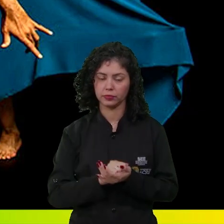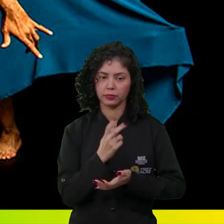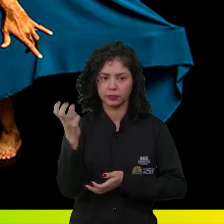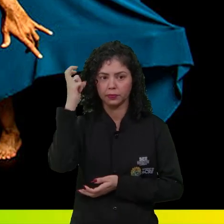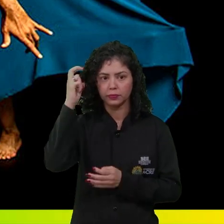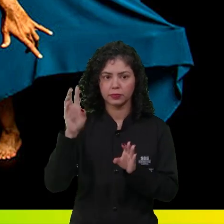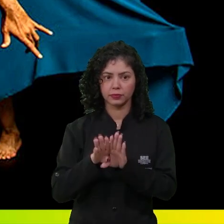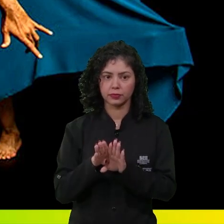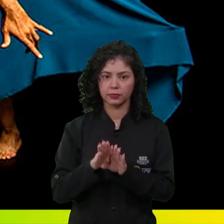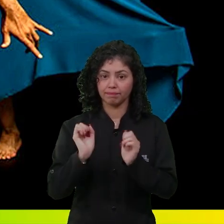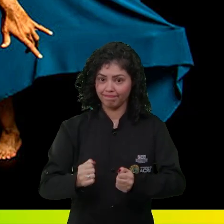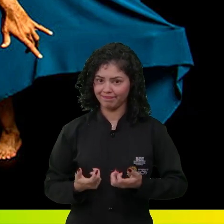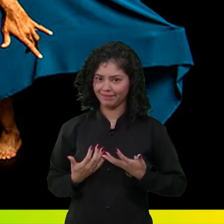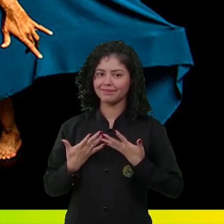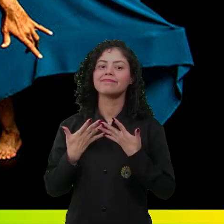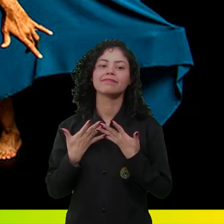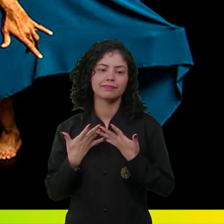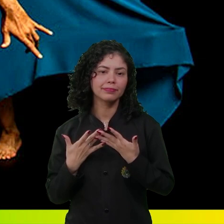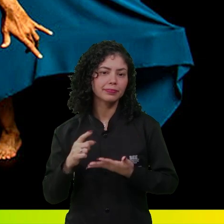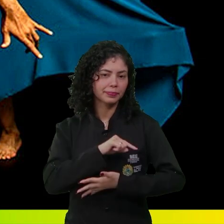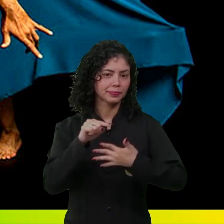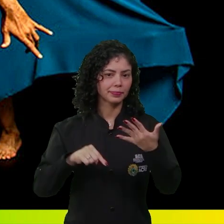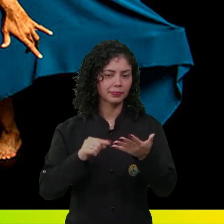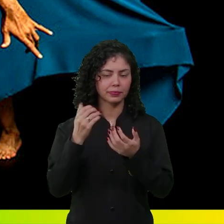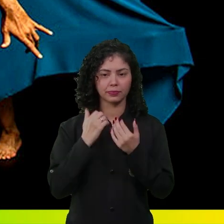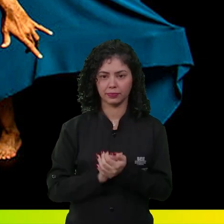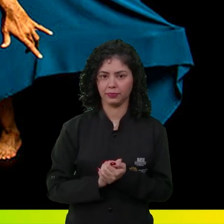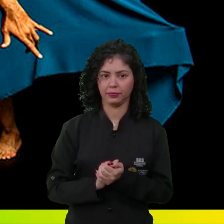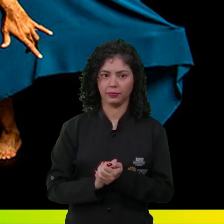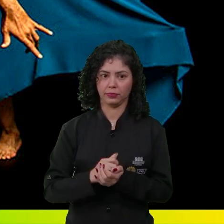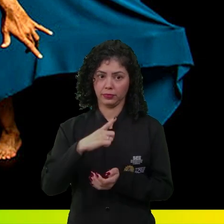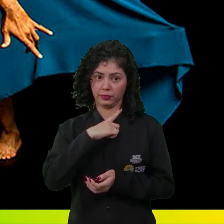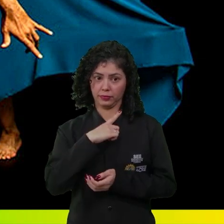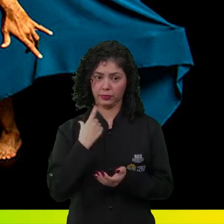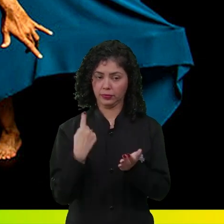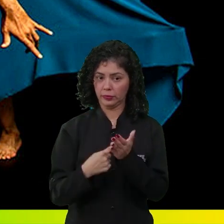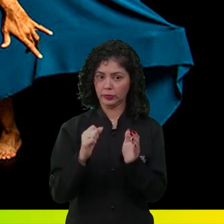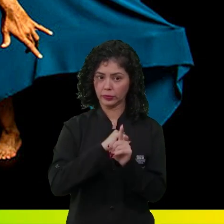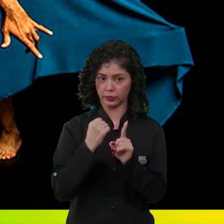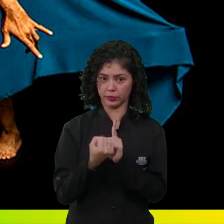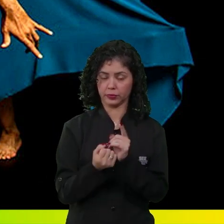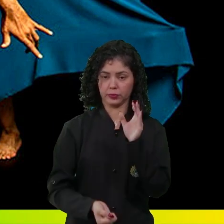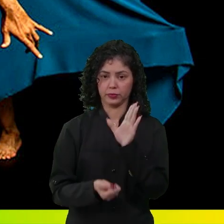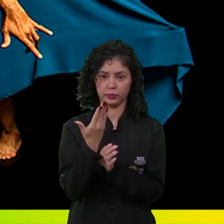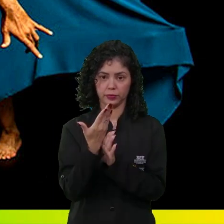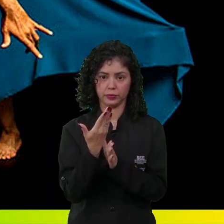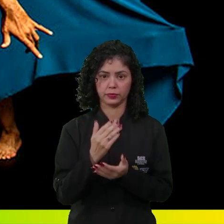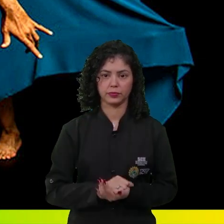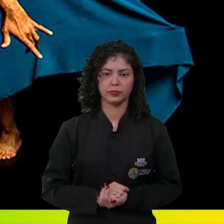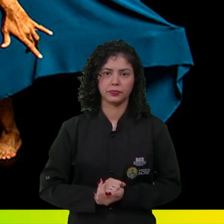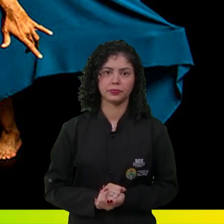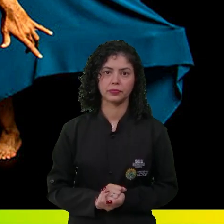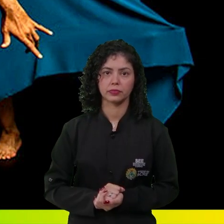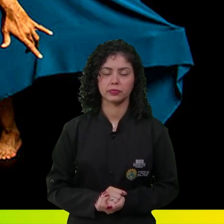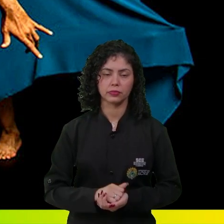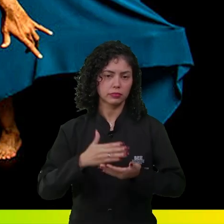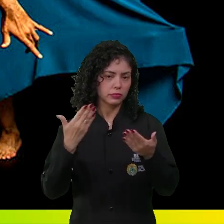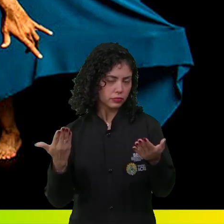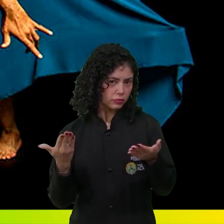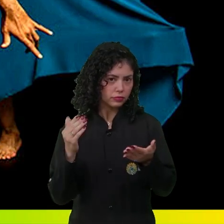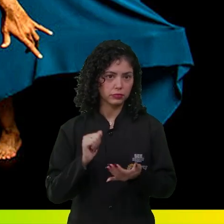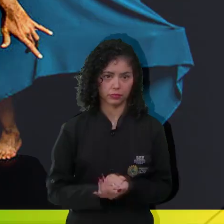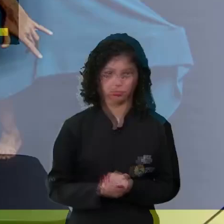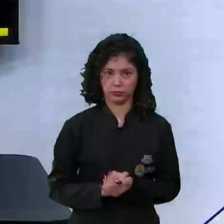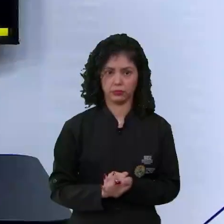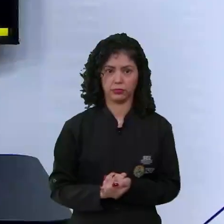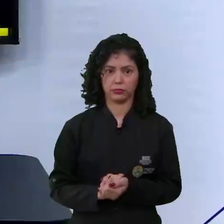e culturais e manifesta-se em diversos tipos que carregam marcas das sociedades em que surgem.